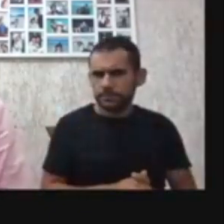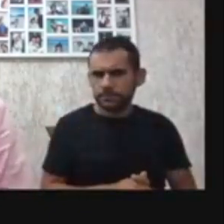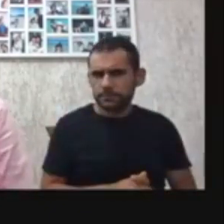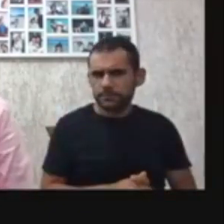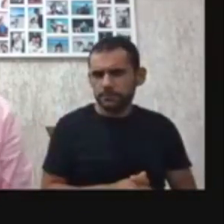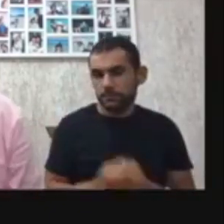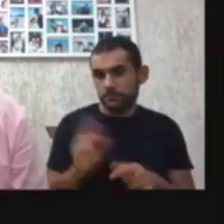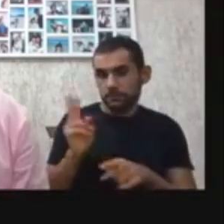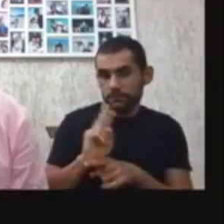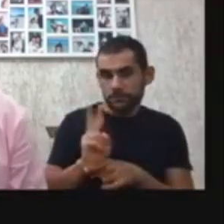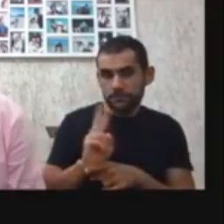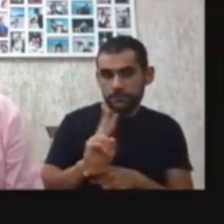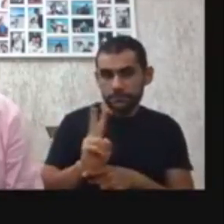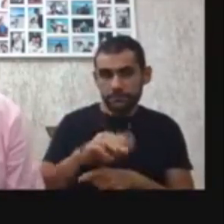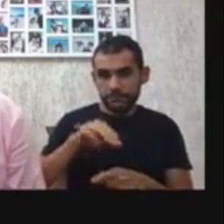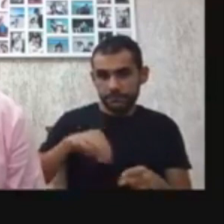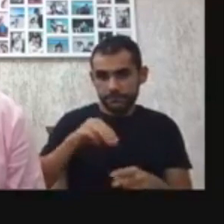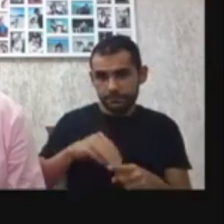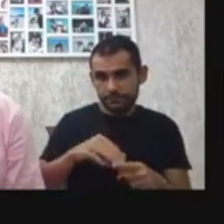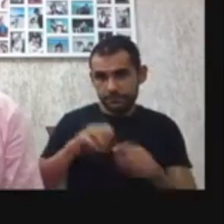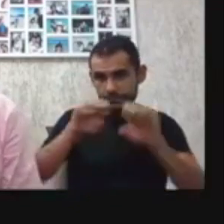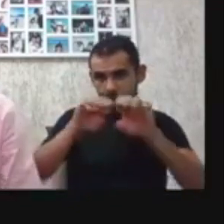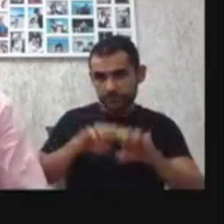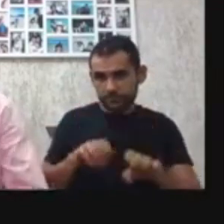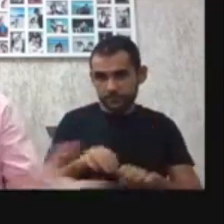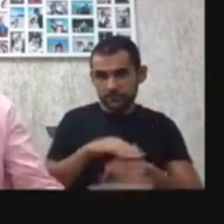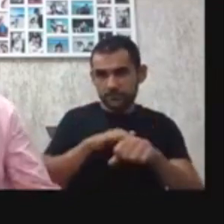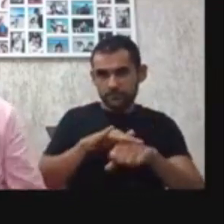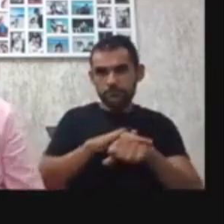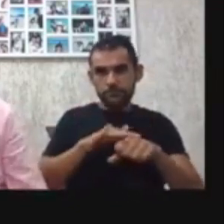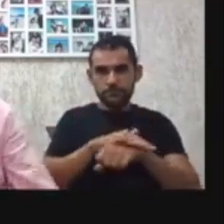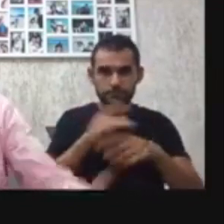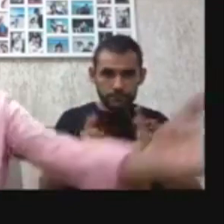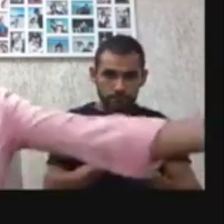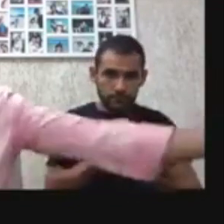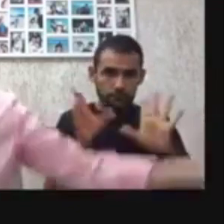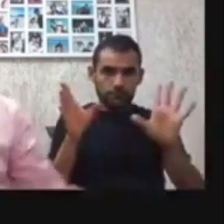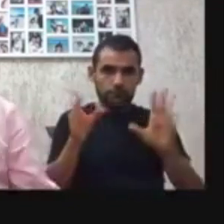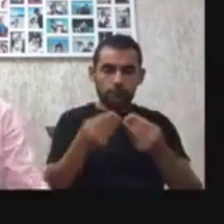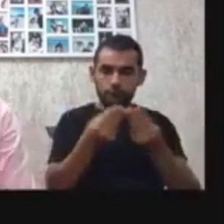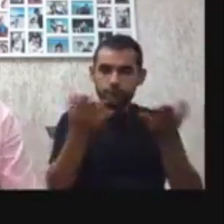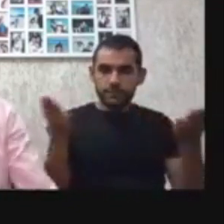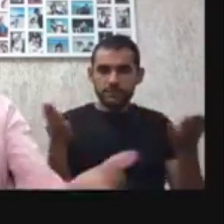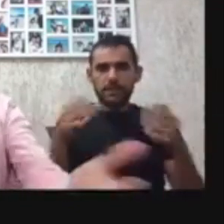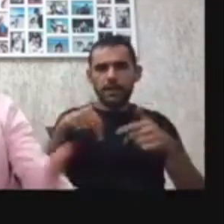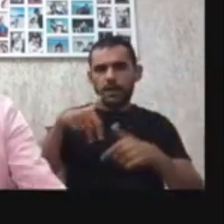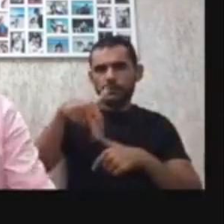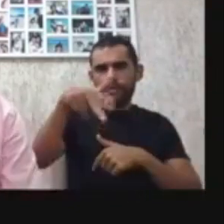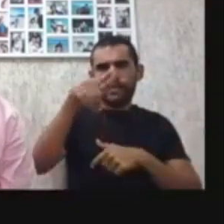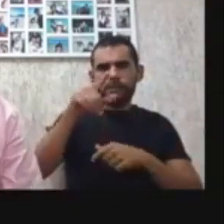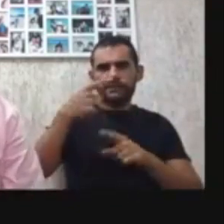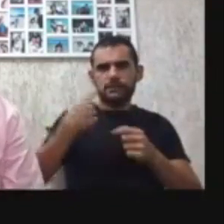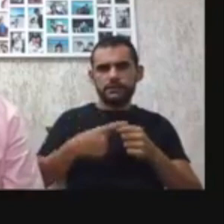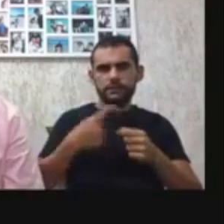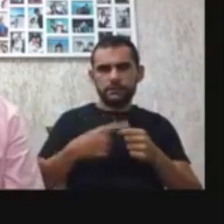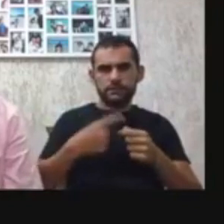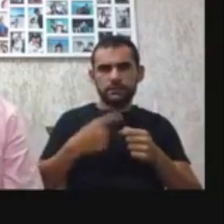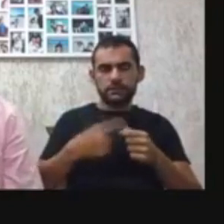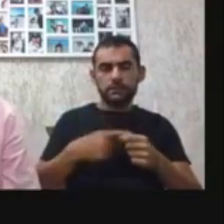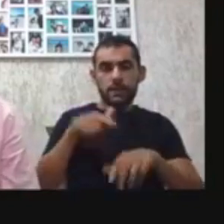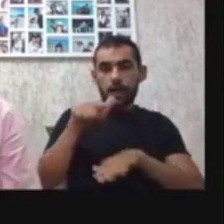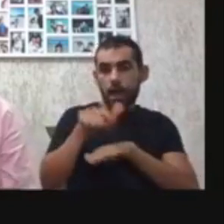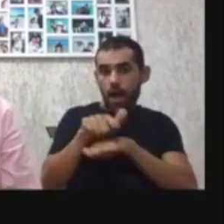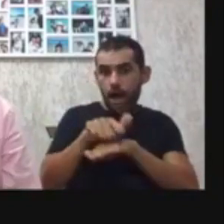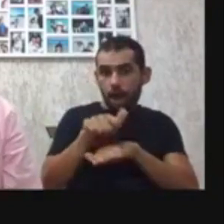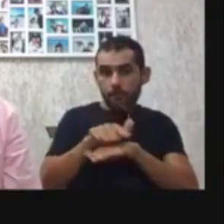gente tem que reestruturar ela, conversar e dar condições para ela poder andar na cidade, por isso que as armas não letais para